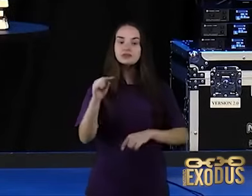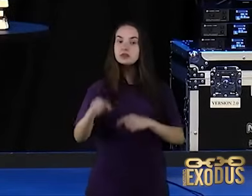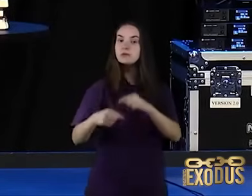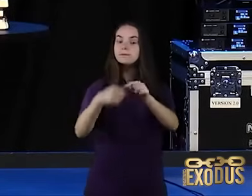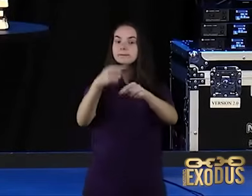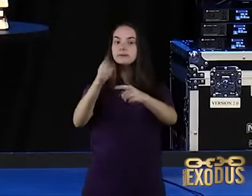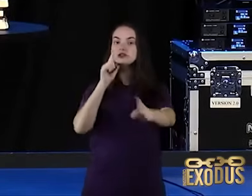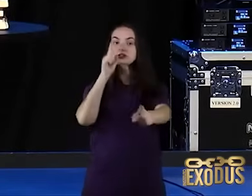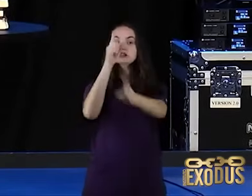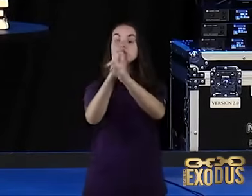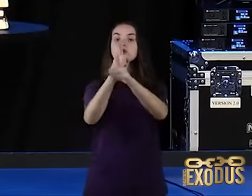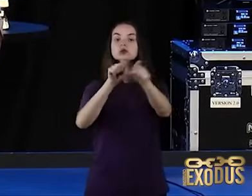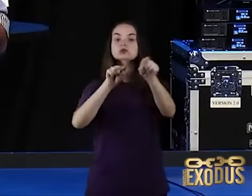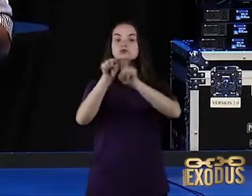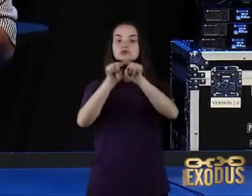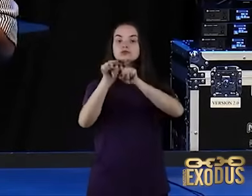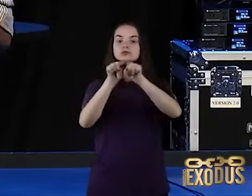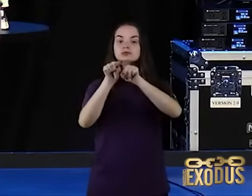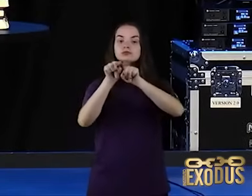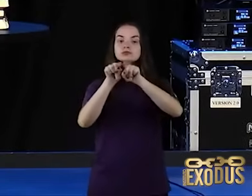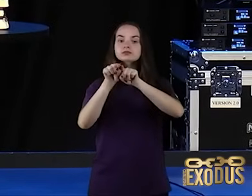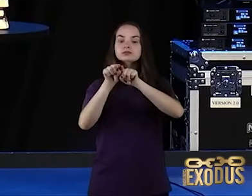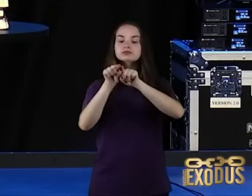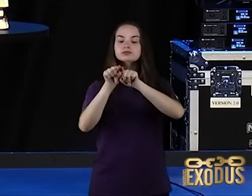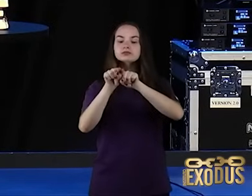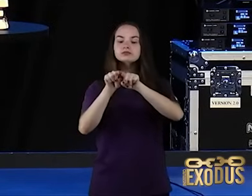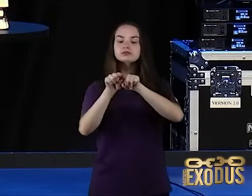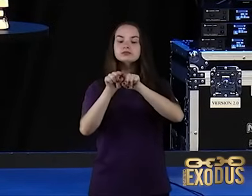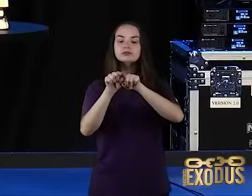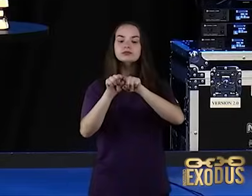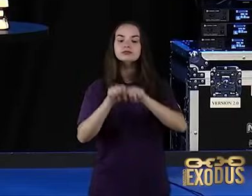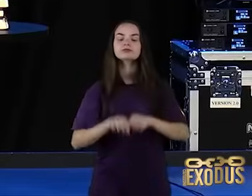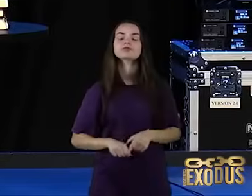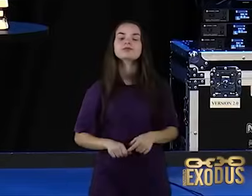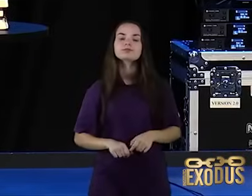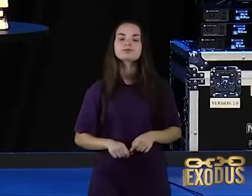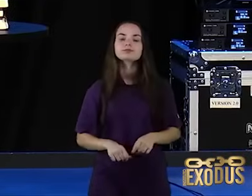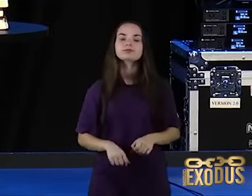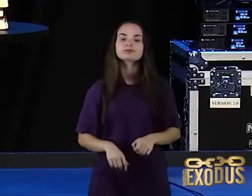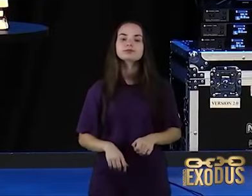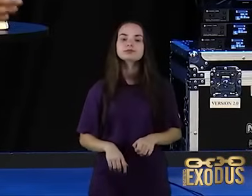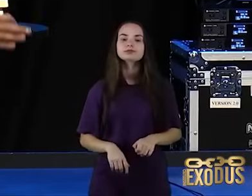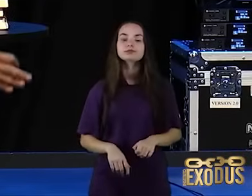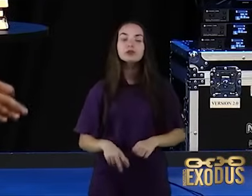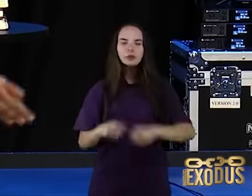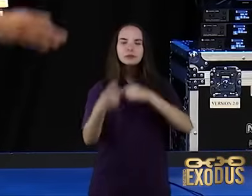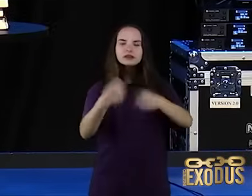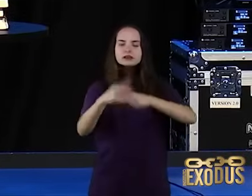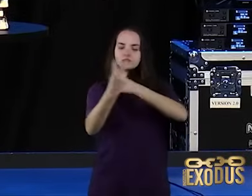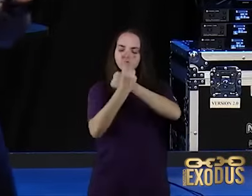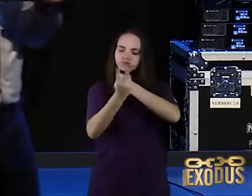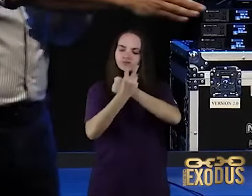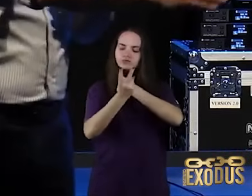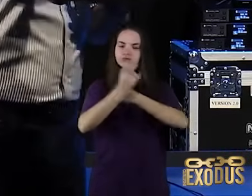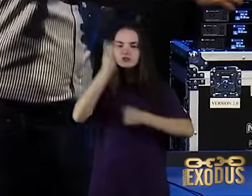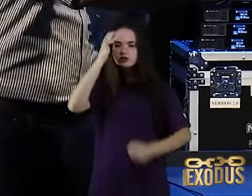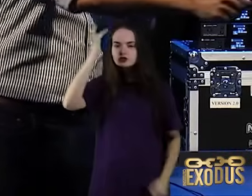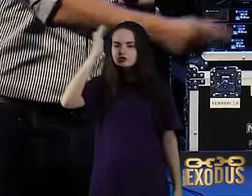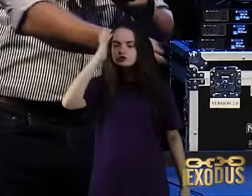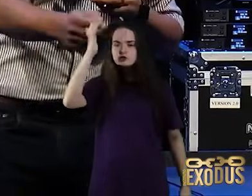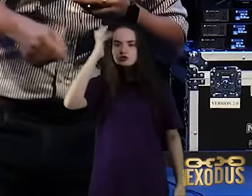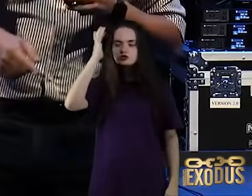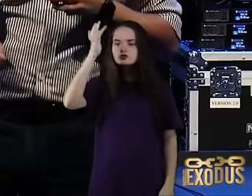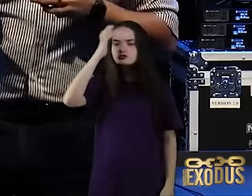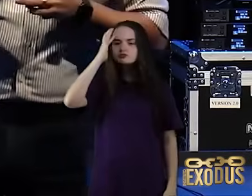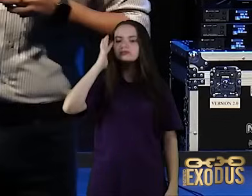com os irmãos e vai dizer é verdade eu sou José proteja o teu sonho porque sabe por quê Porque senão o diabo vai querer te